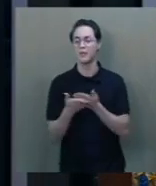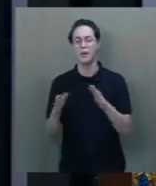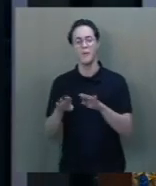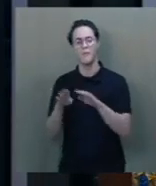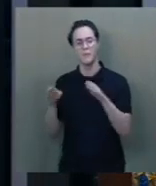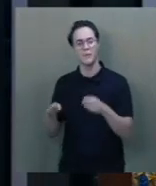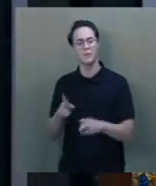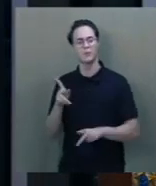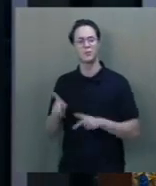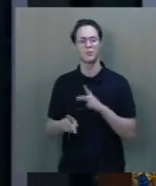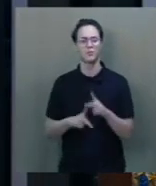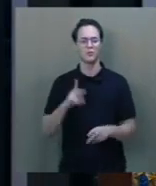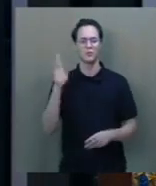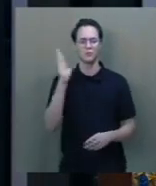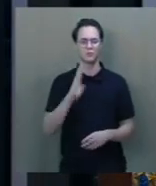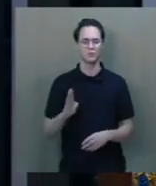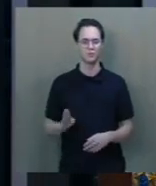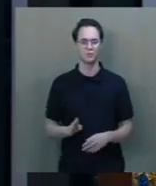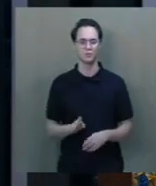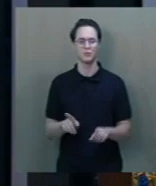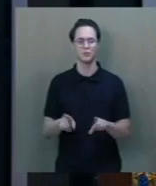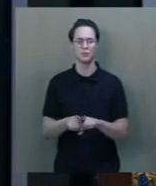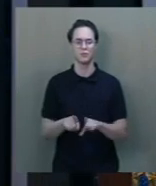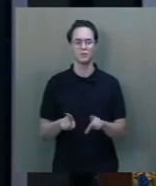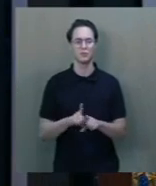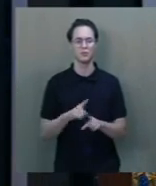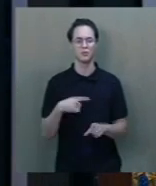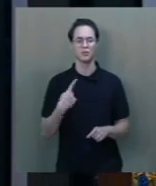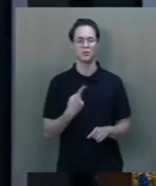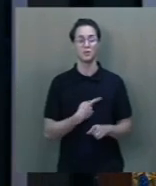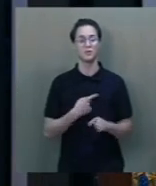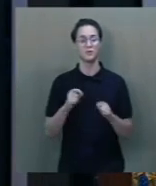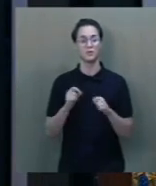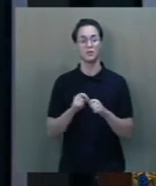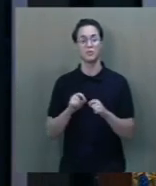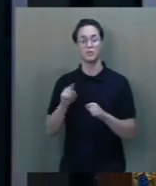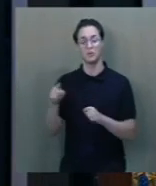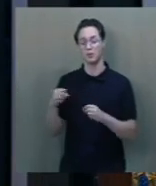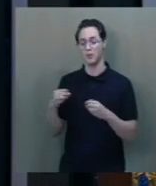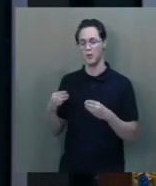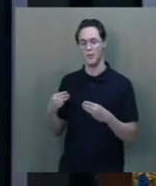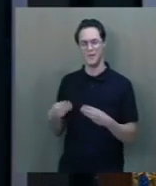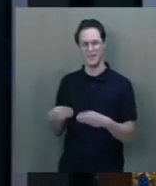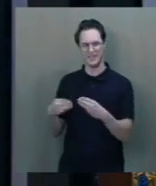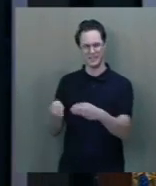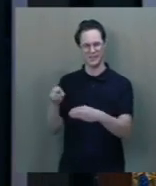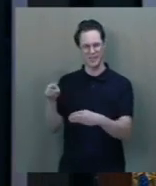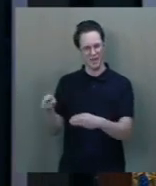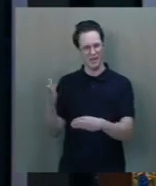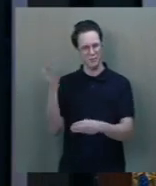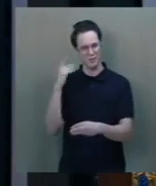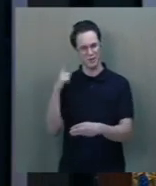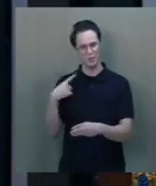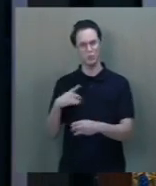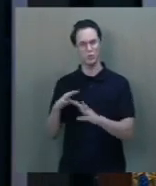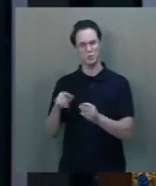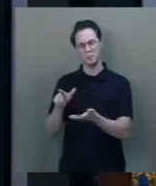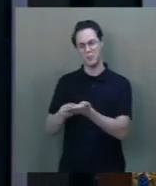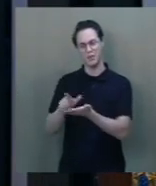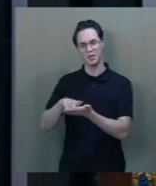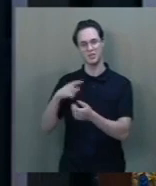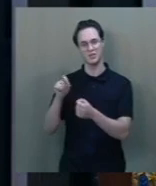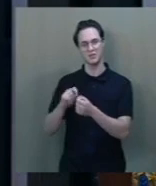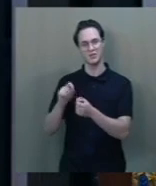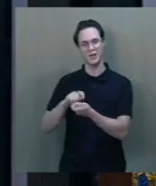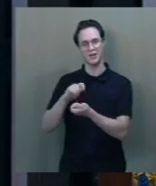brasileiro. Ainda digitalizamos todo o ministério, que ainda era um ministério de papel. Montamos a Enagro, a